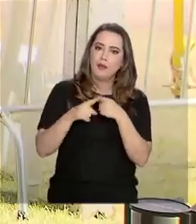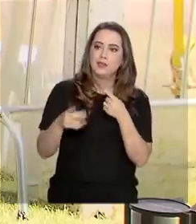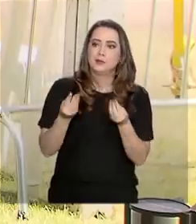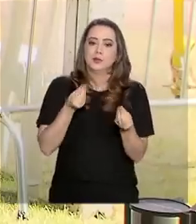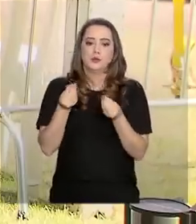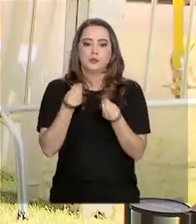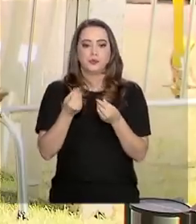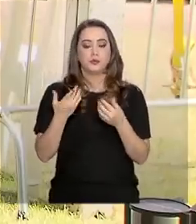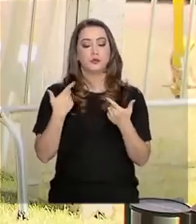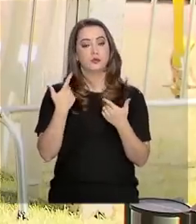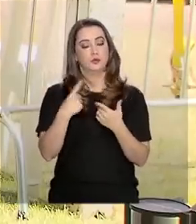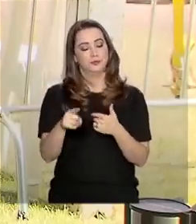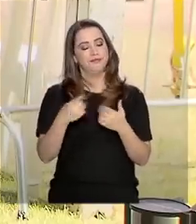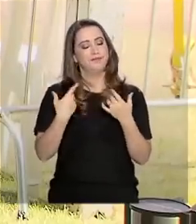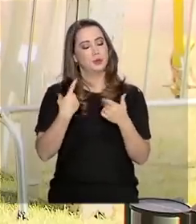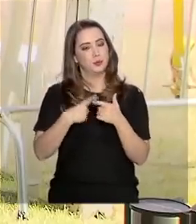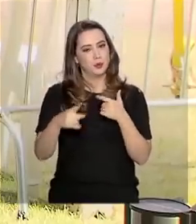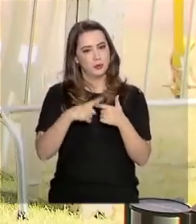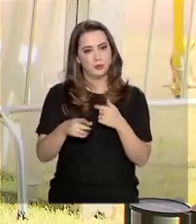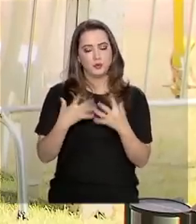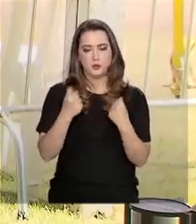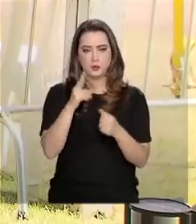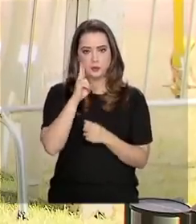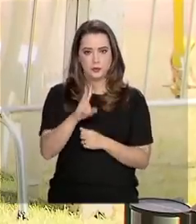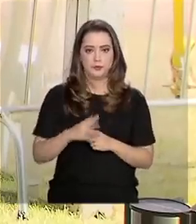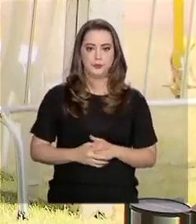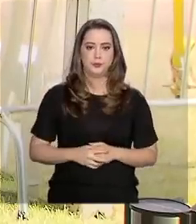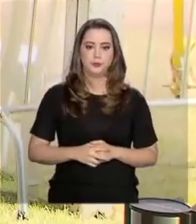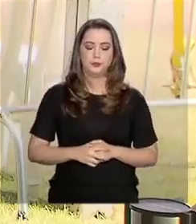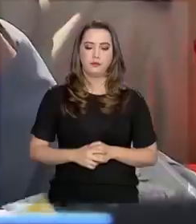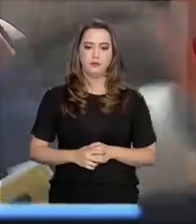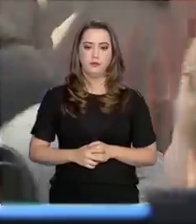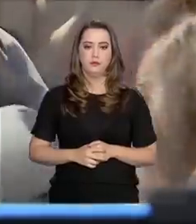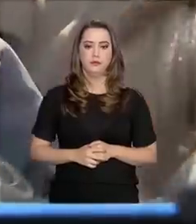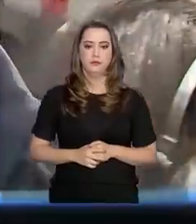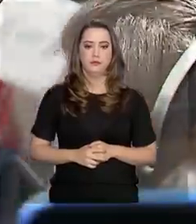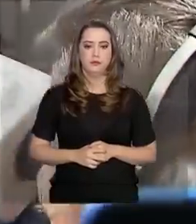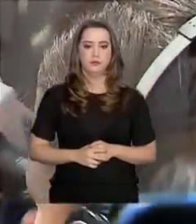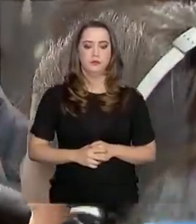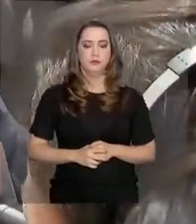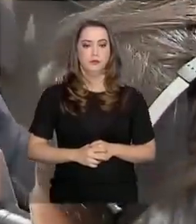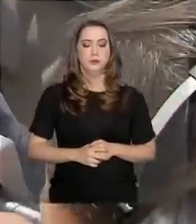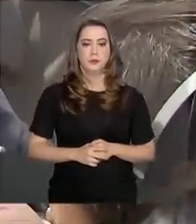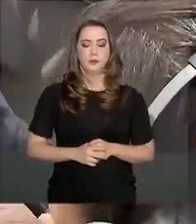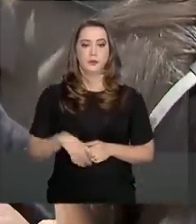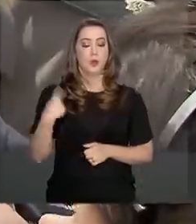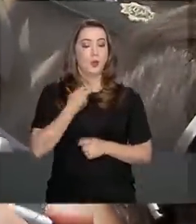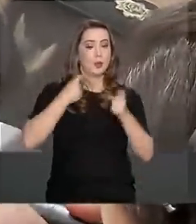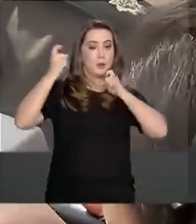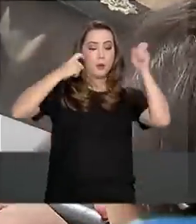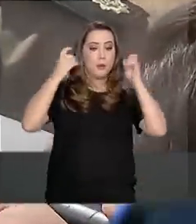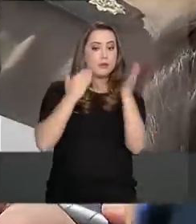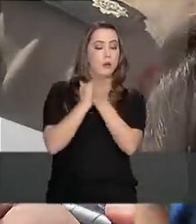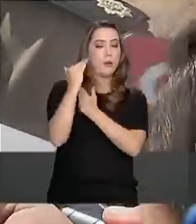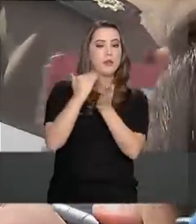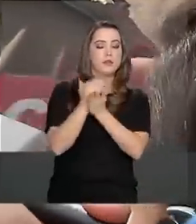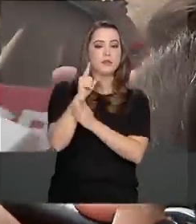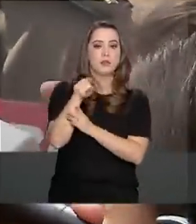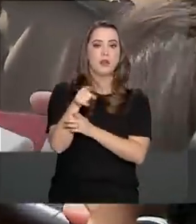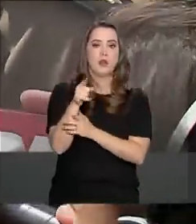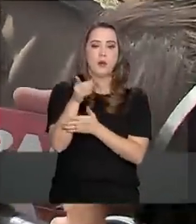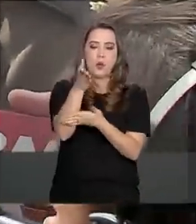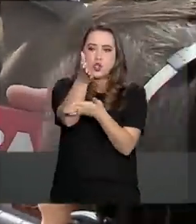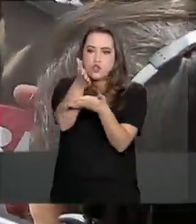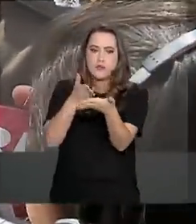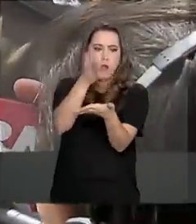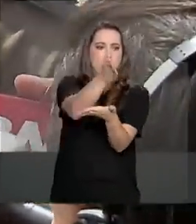as características dessa tragédia. Vamos ver. A nossa preocupação inicial era em relação à divisão de